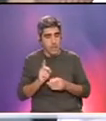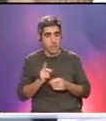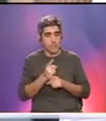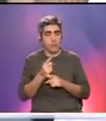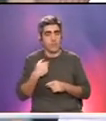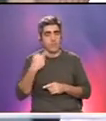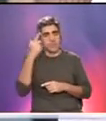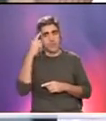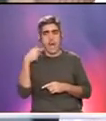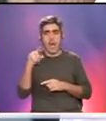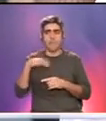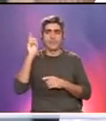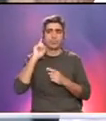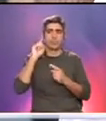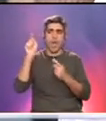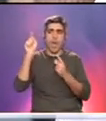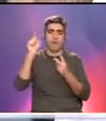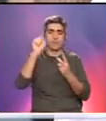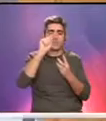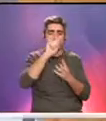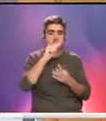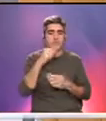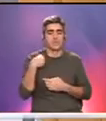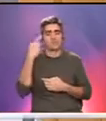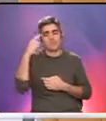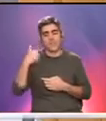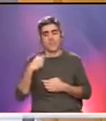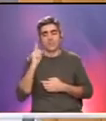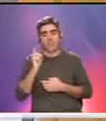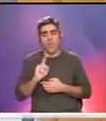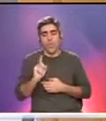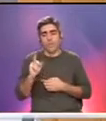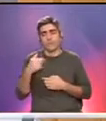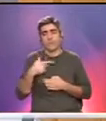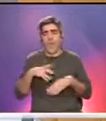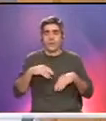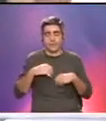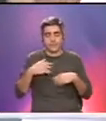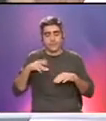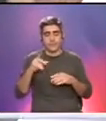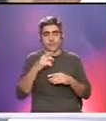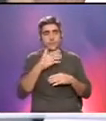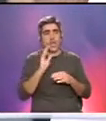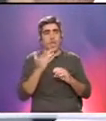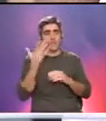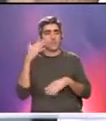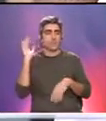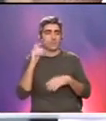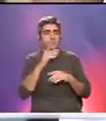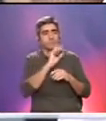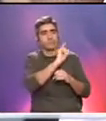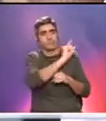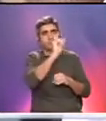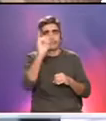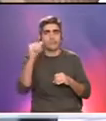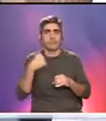que há casos mais importantes, percebe? E então uma pessoa acaba por passar-se, olha, a minha vez já passou, que é mesmo assim. E se